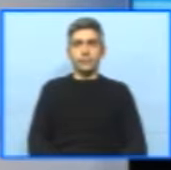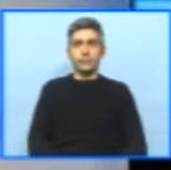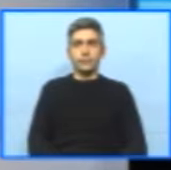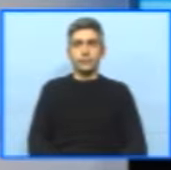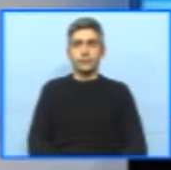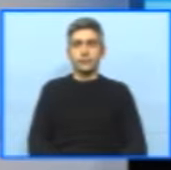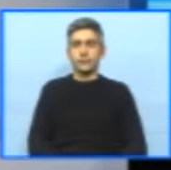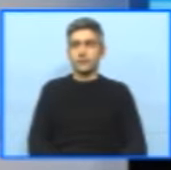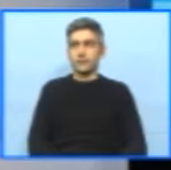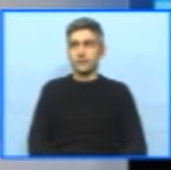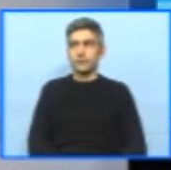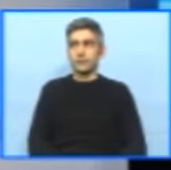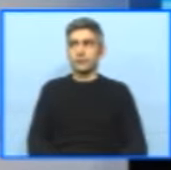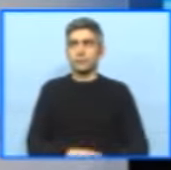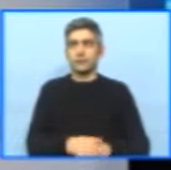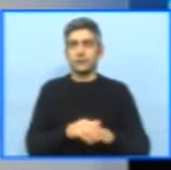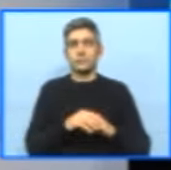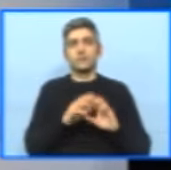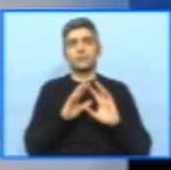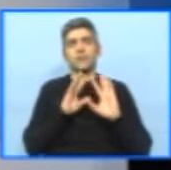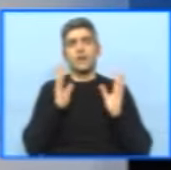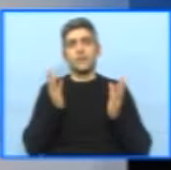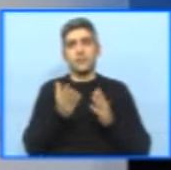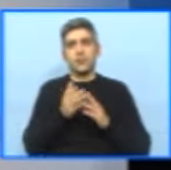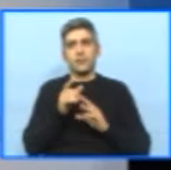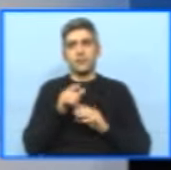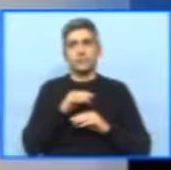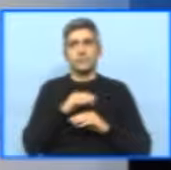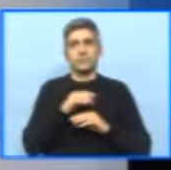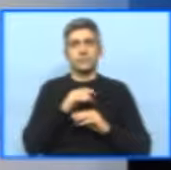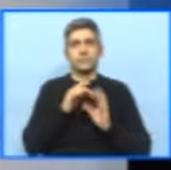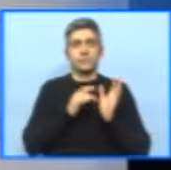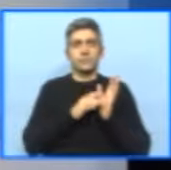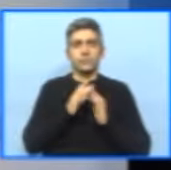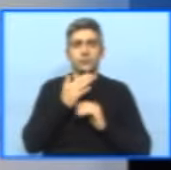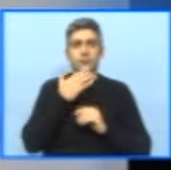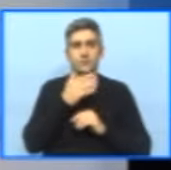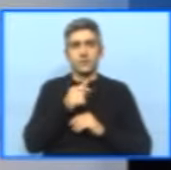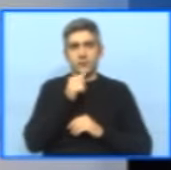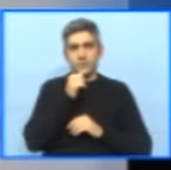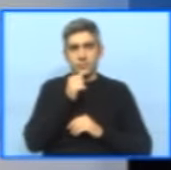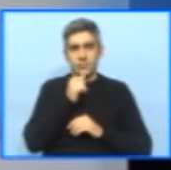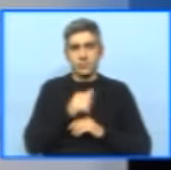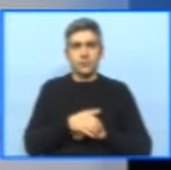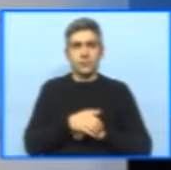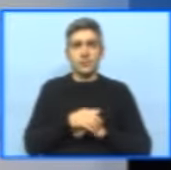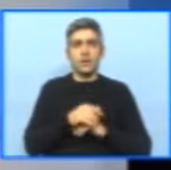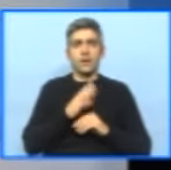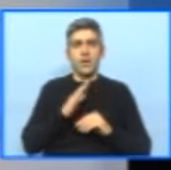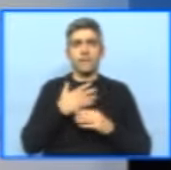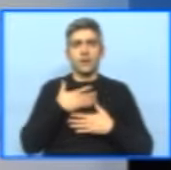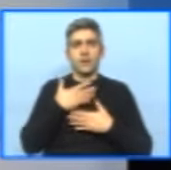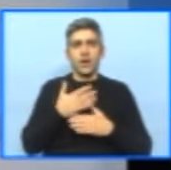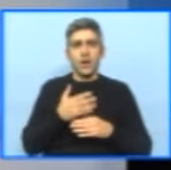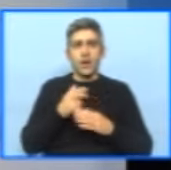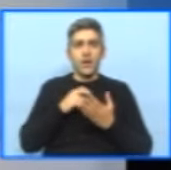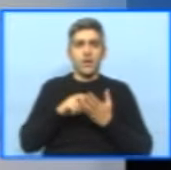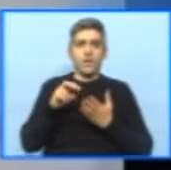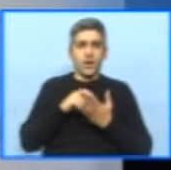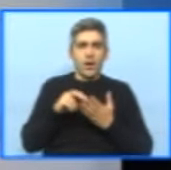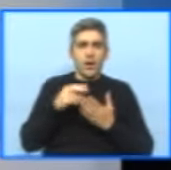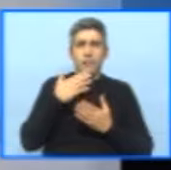linearmente, assim, à superfície, Jesus pede-lhe de beber e a gente, muitas vezes, nós pensamos, pronto, àquela hora estava cansado da caminhada, naturalmente